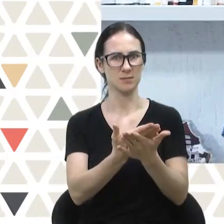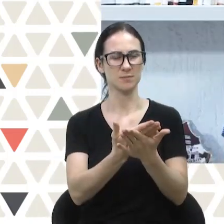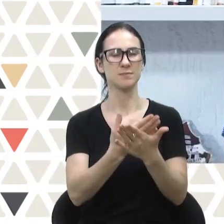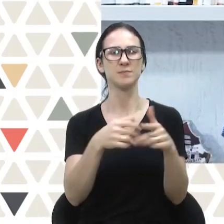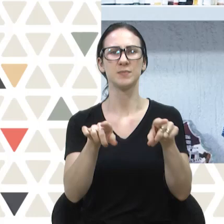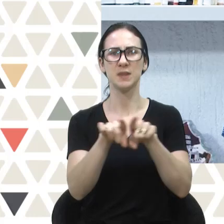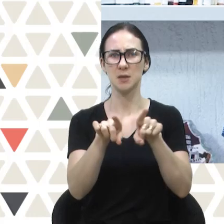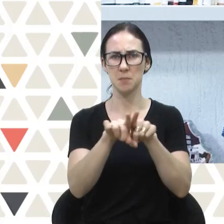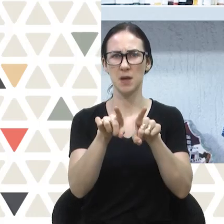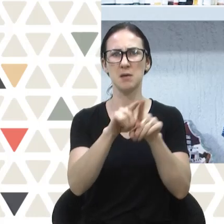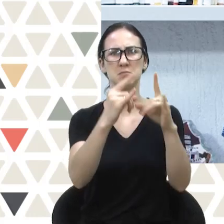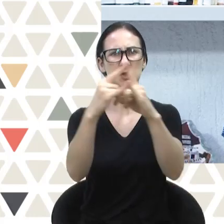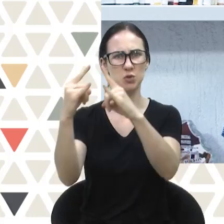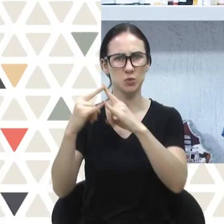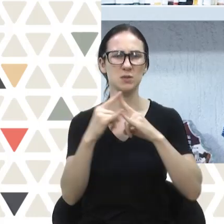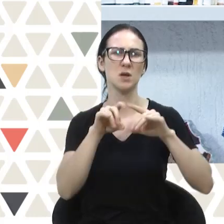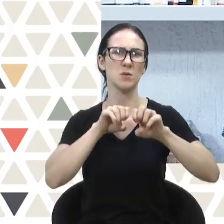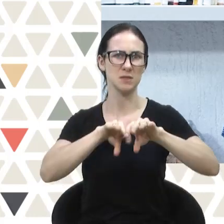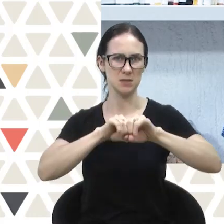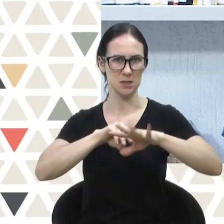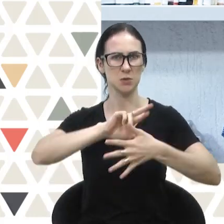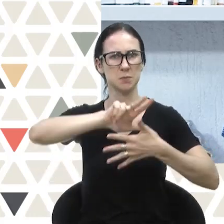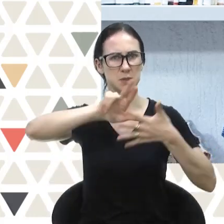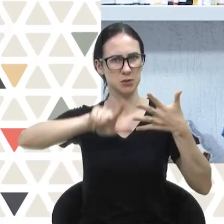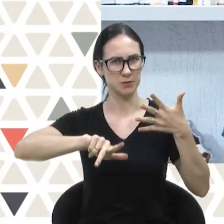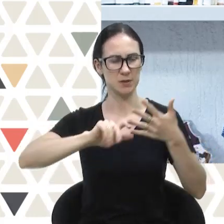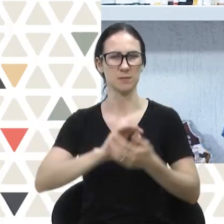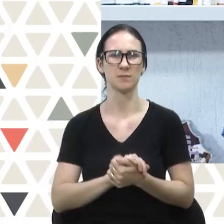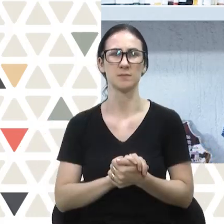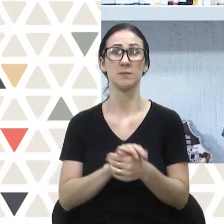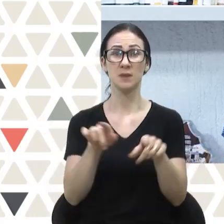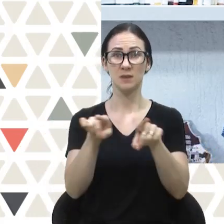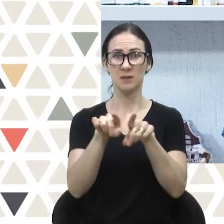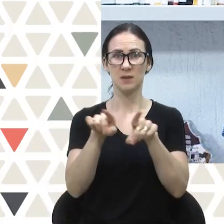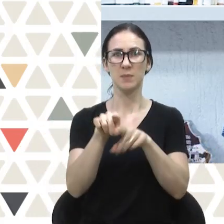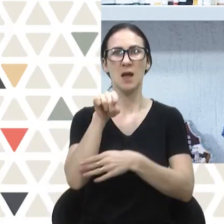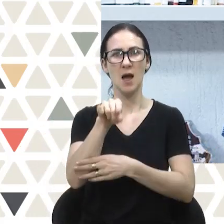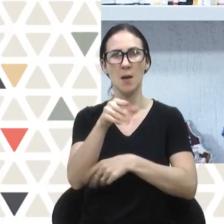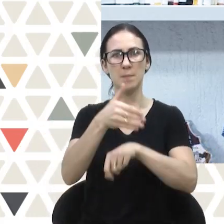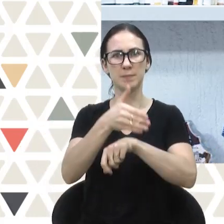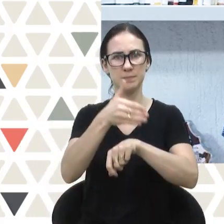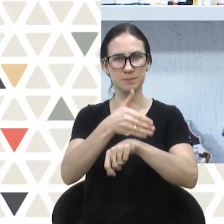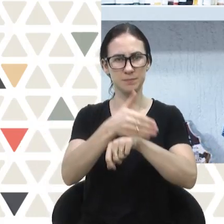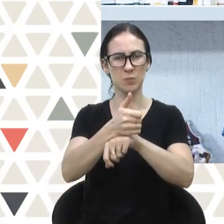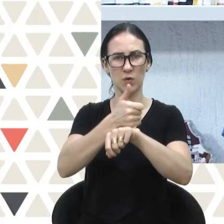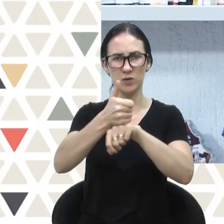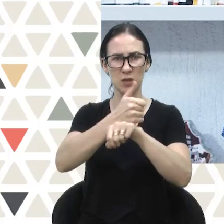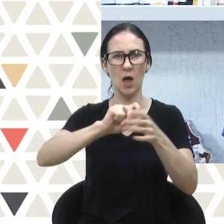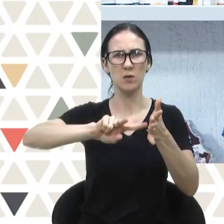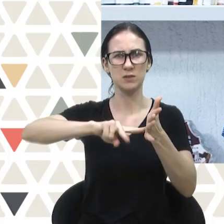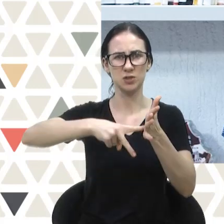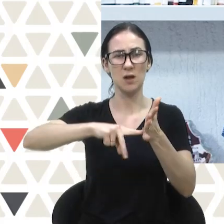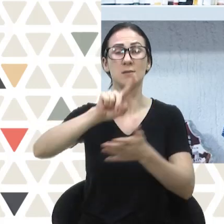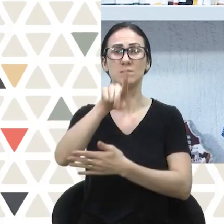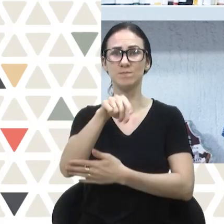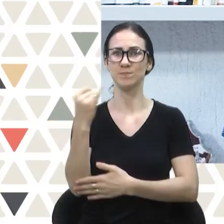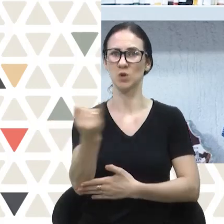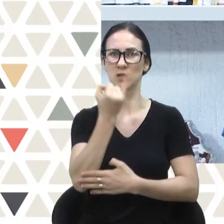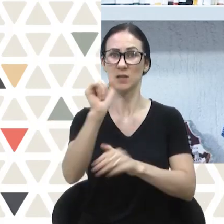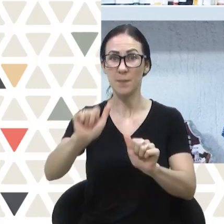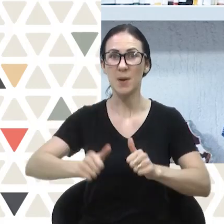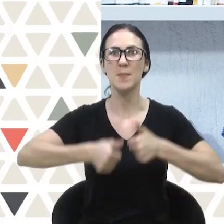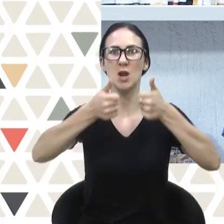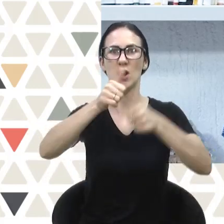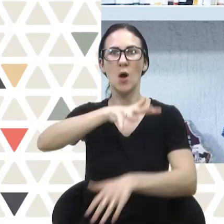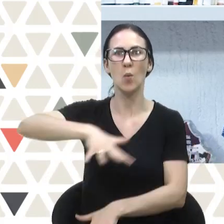né, nas instituições de ensino. E também, né, a participação essa profissional, sindical, é importante para que as pessoas